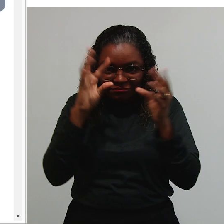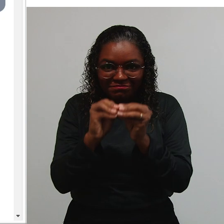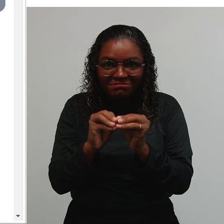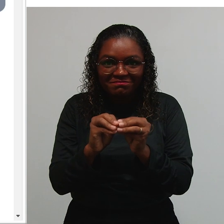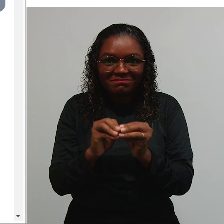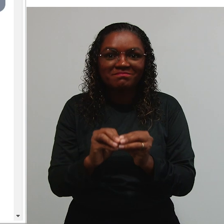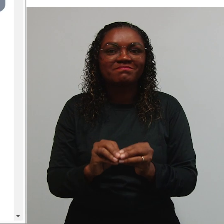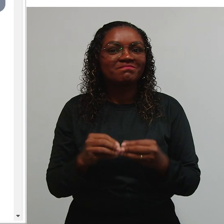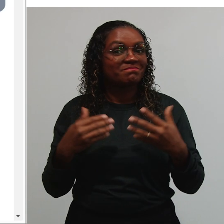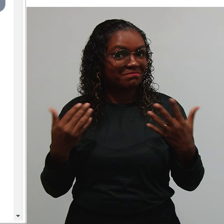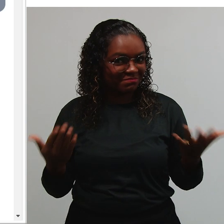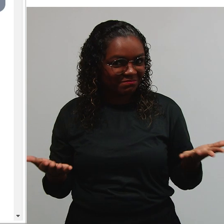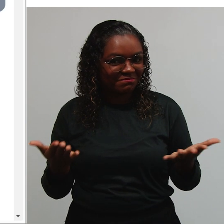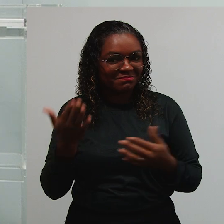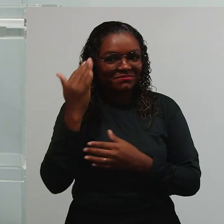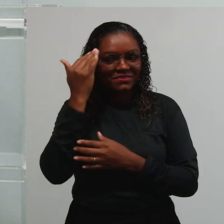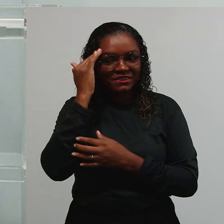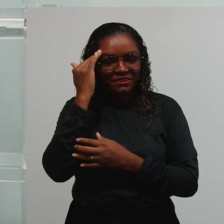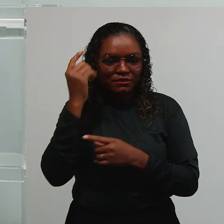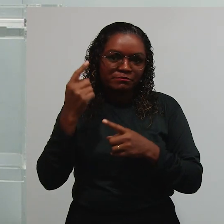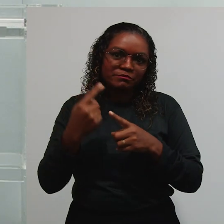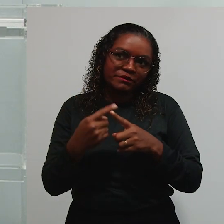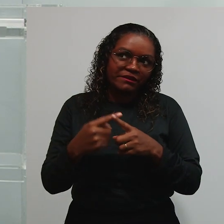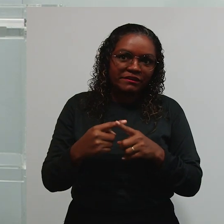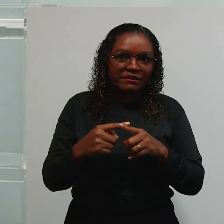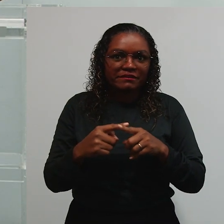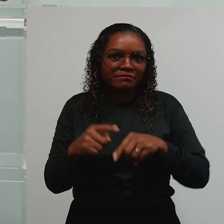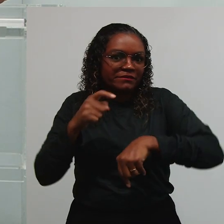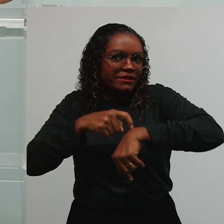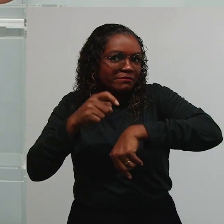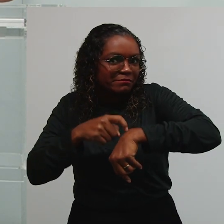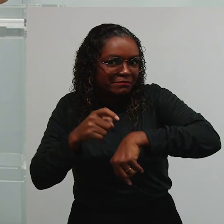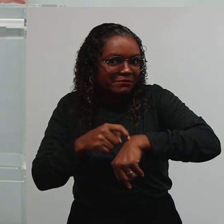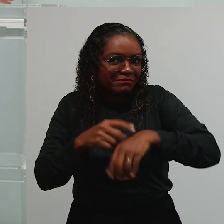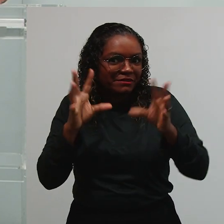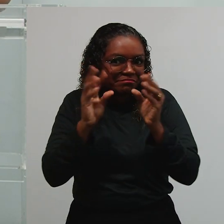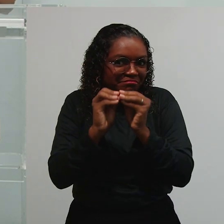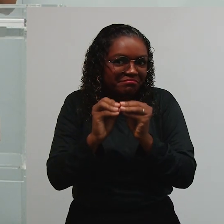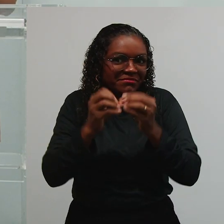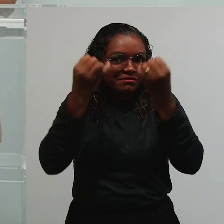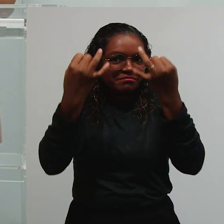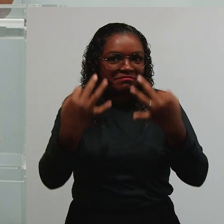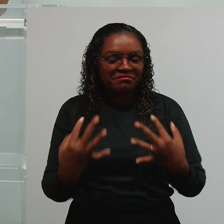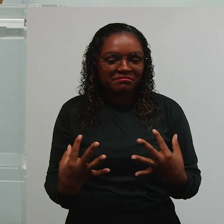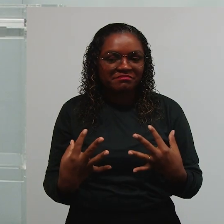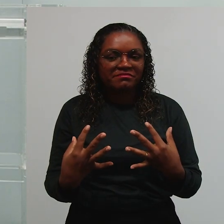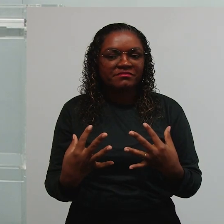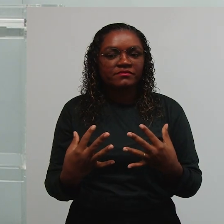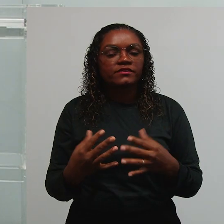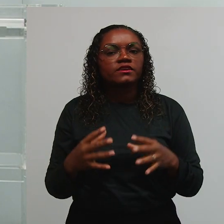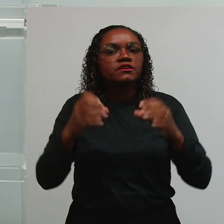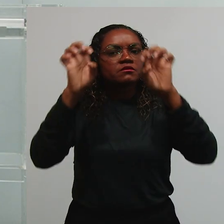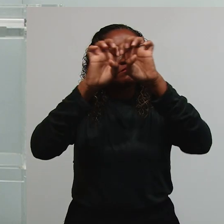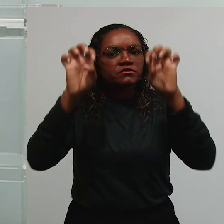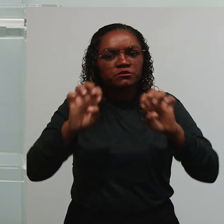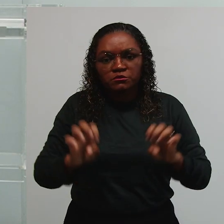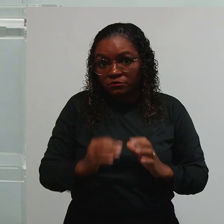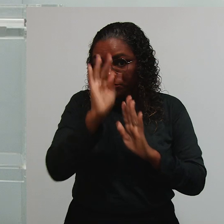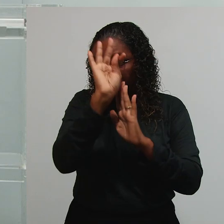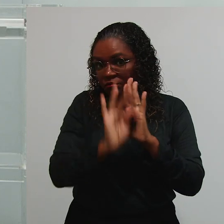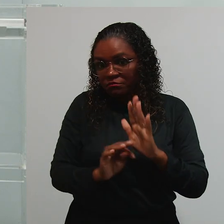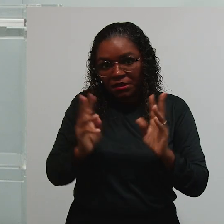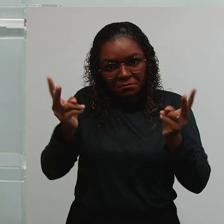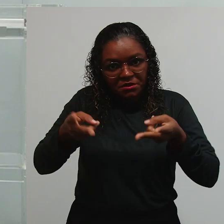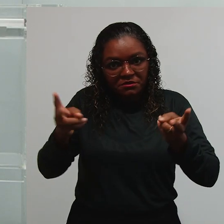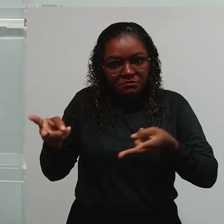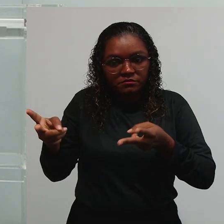resumidinho, né? Porque resumidinho, em 20 e 30 minutos é o que dá para a gente falar. Então, resumidinho, a estrutura de um texto